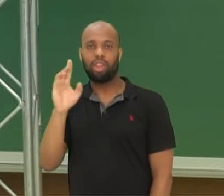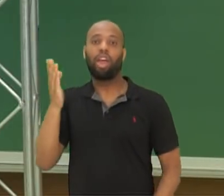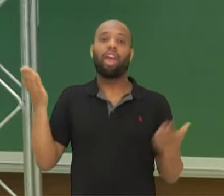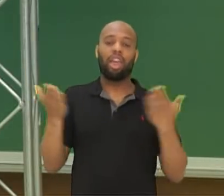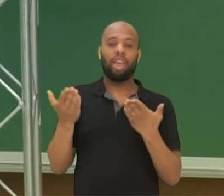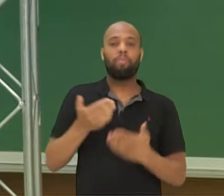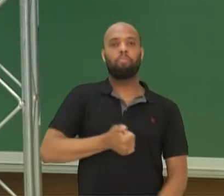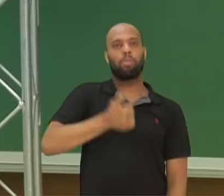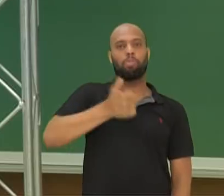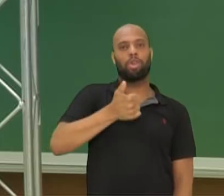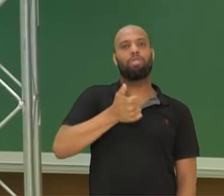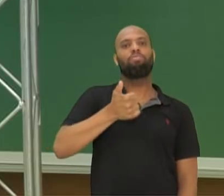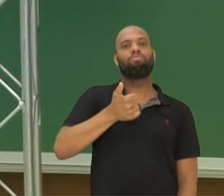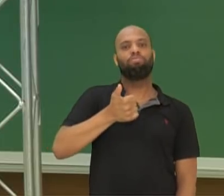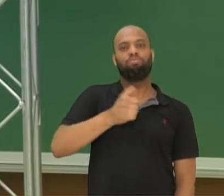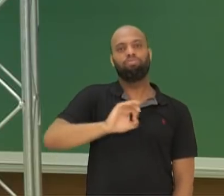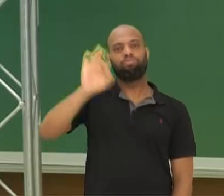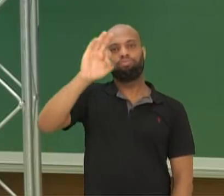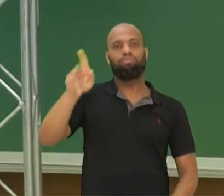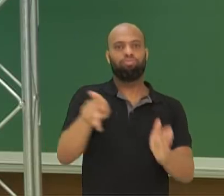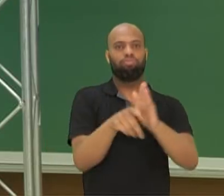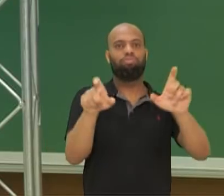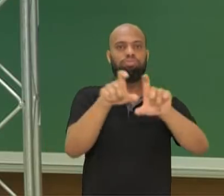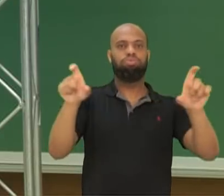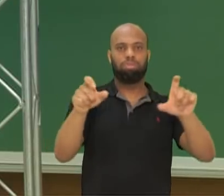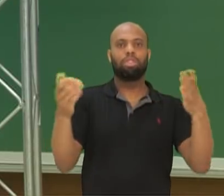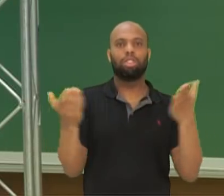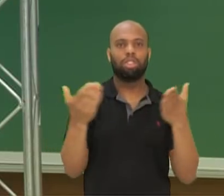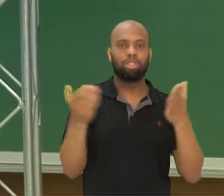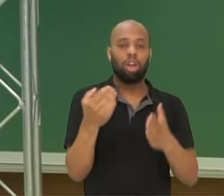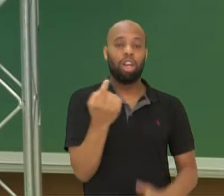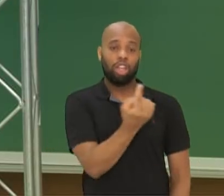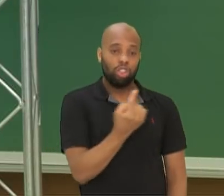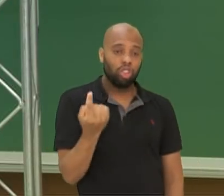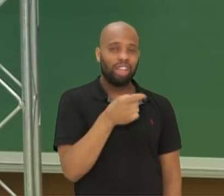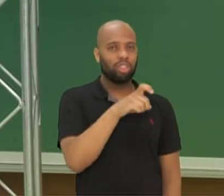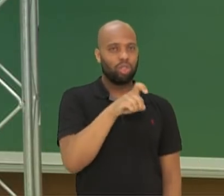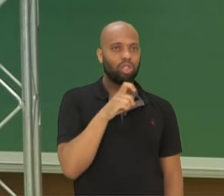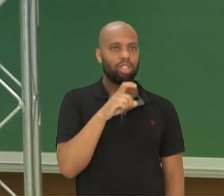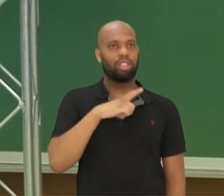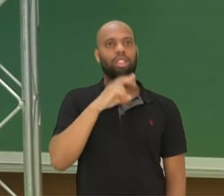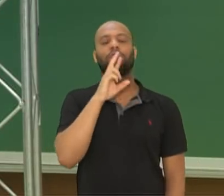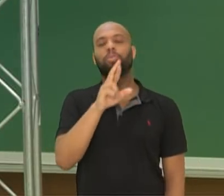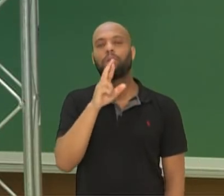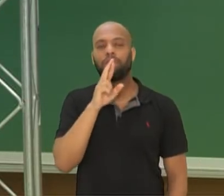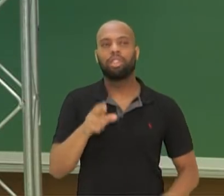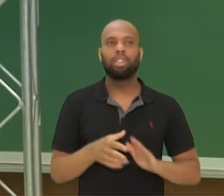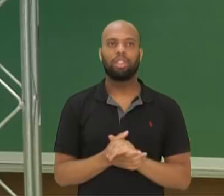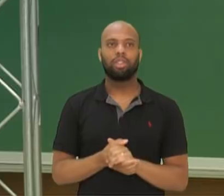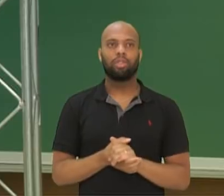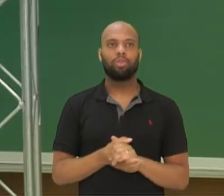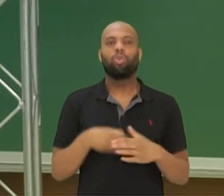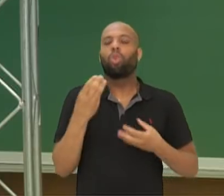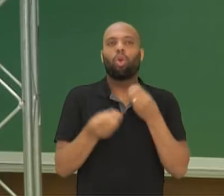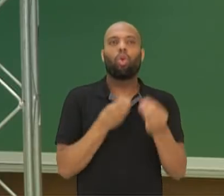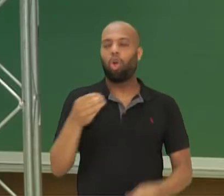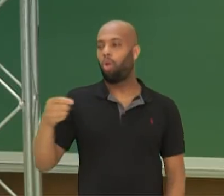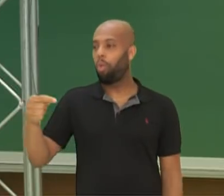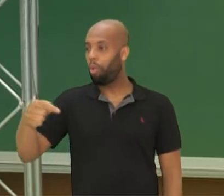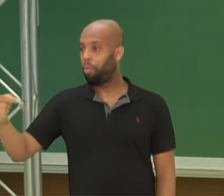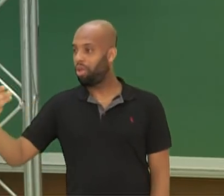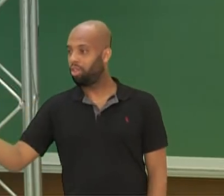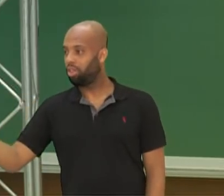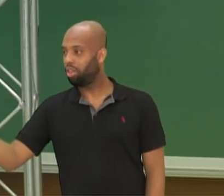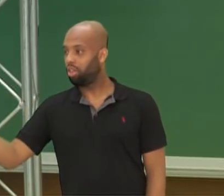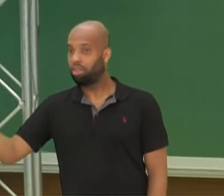grau. Basta isolar a nossa incógnita x, que a gente tem a solução. Para isolar x, 3 está